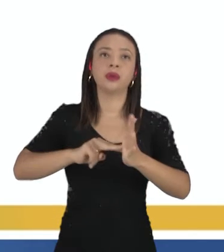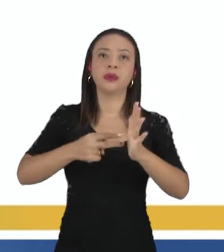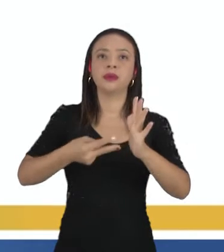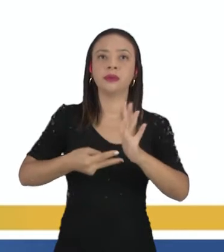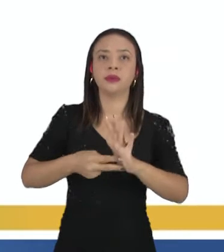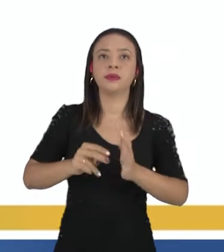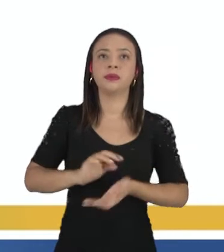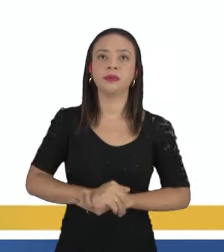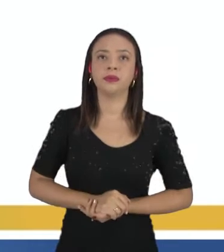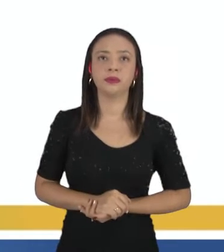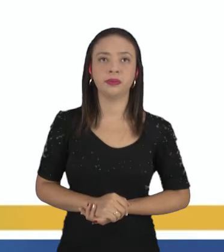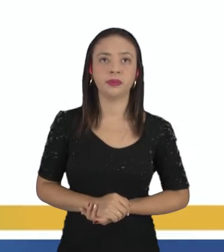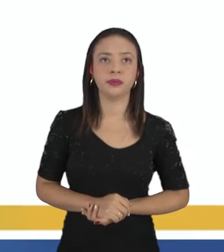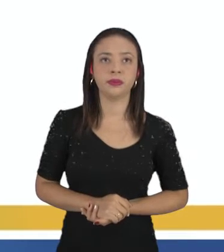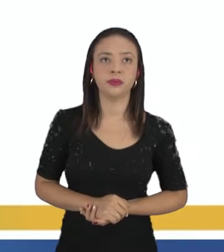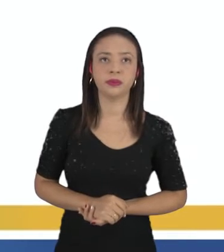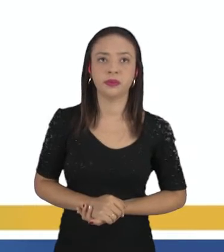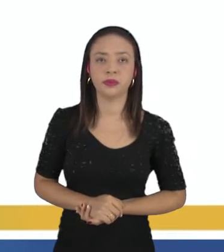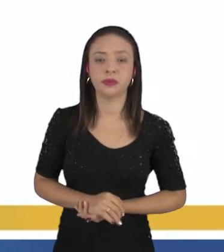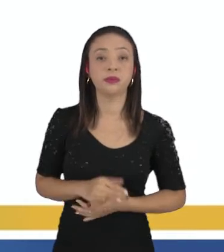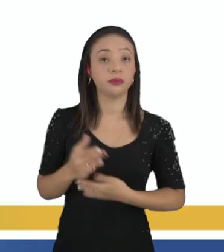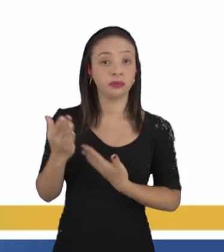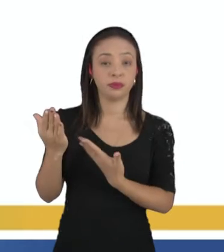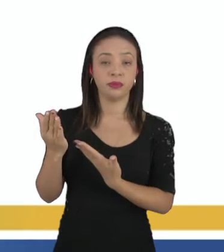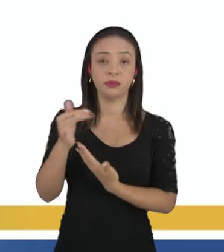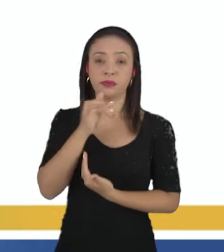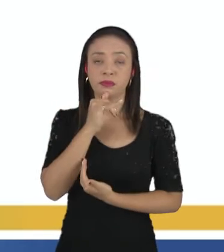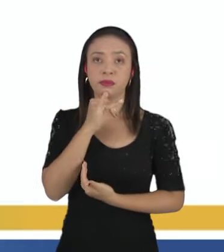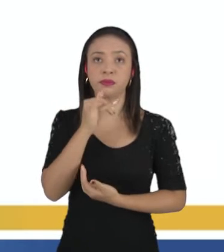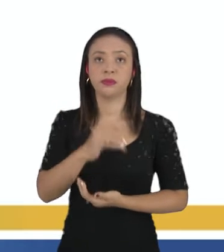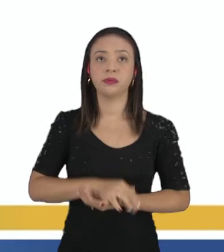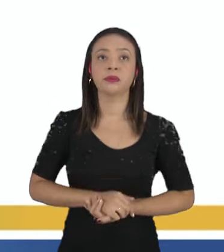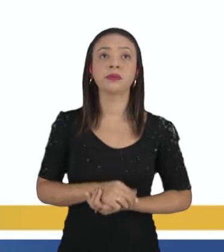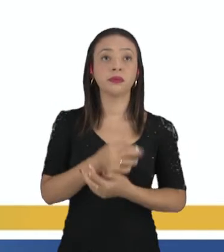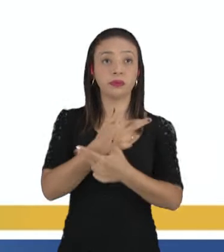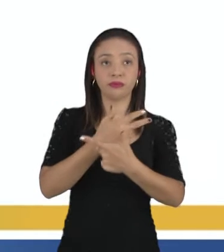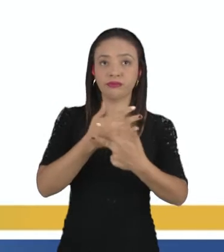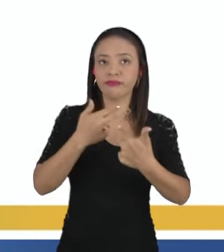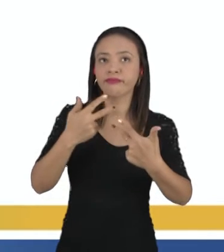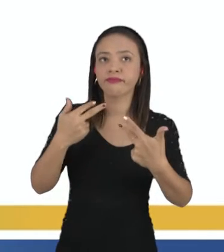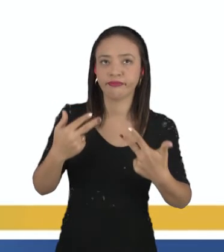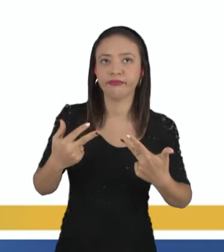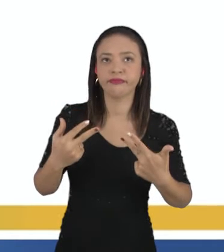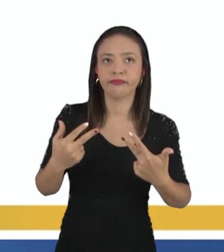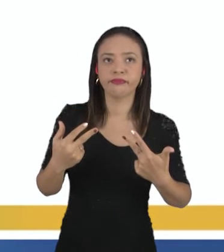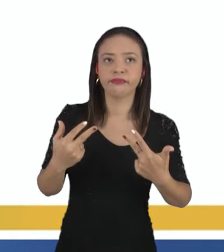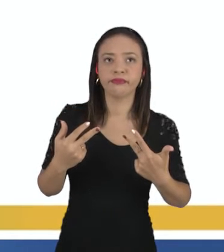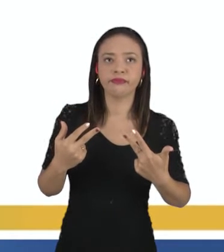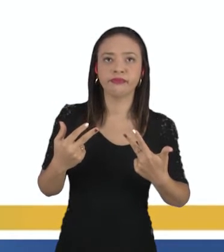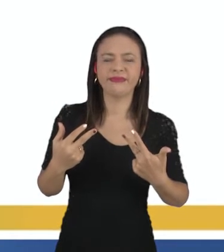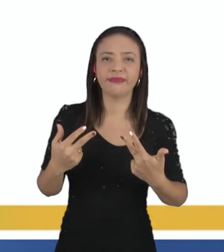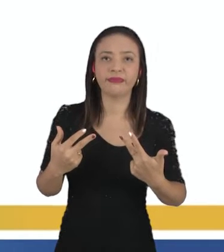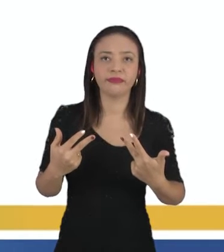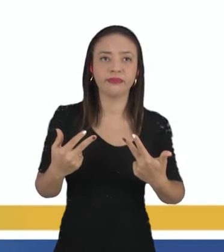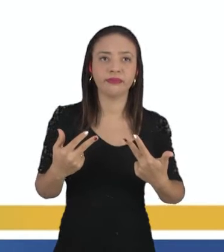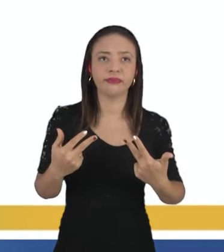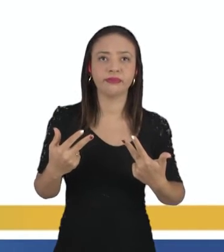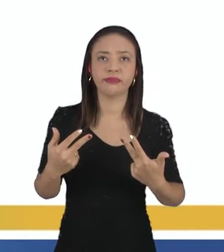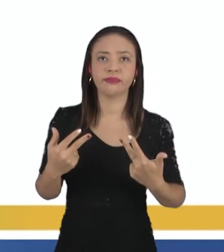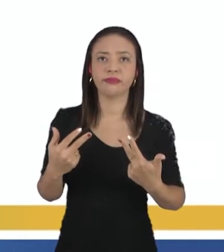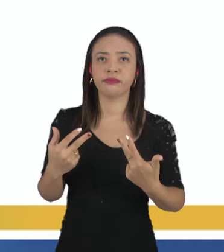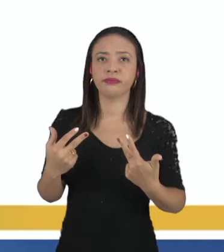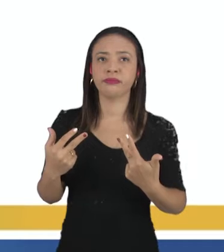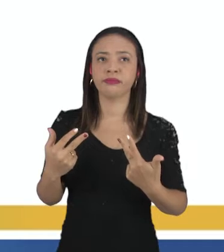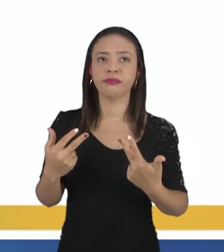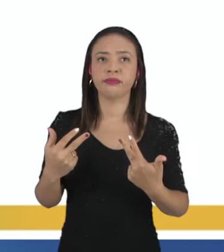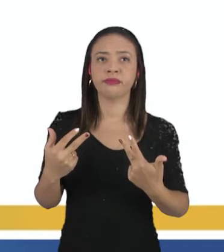menos que, tão quanto, tão como, tanto quanto, tão como, tal